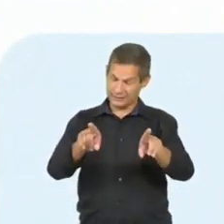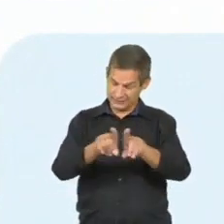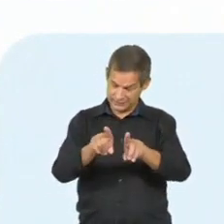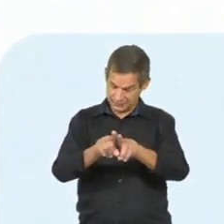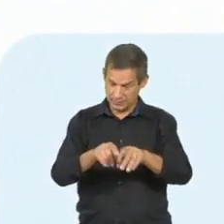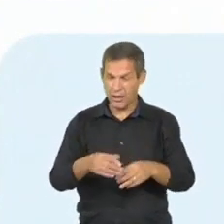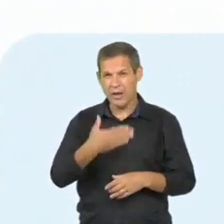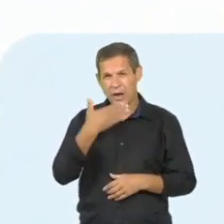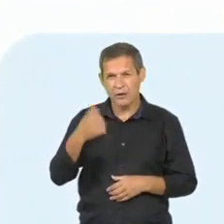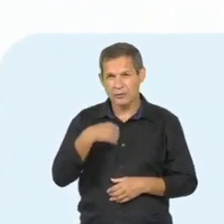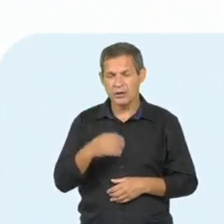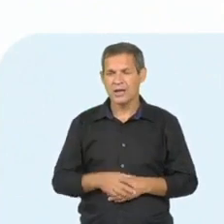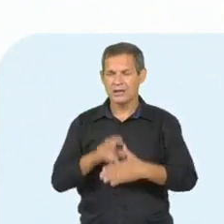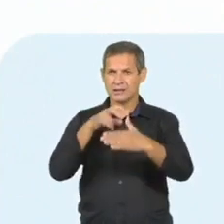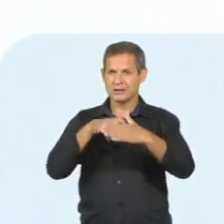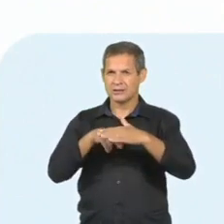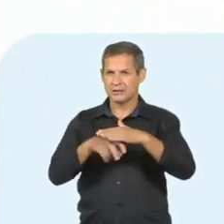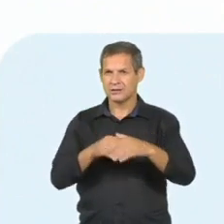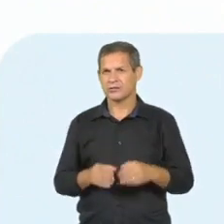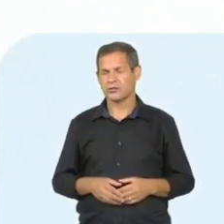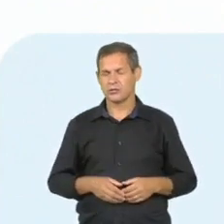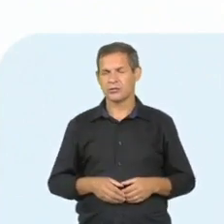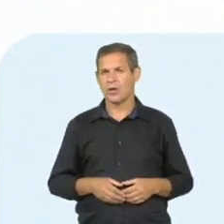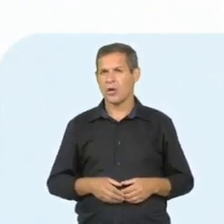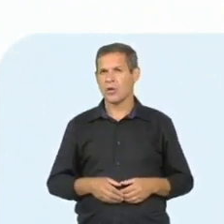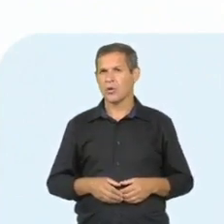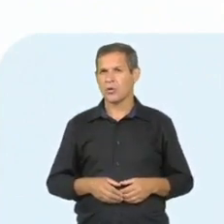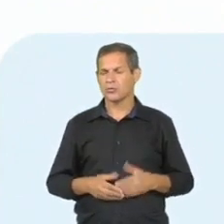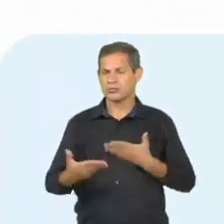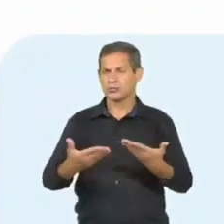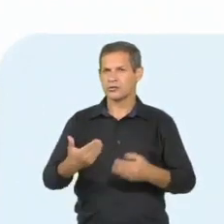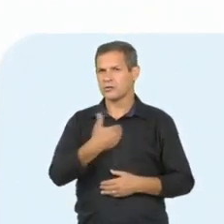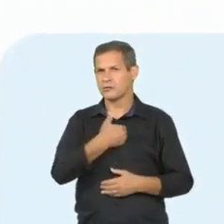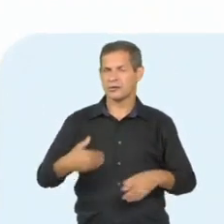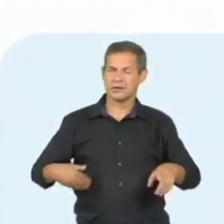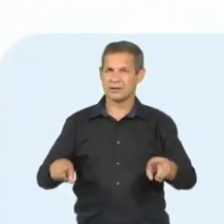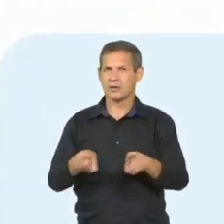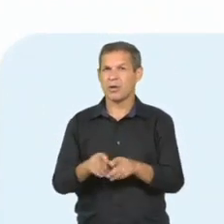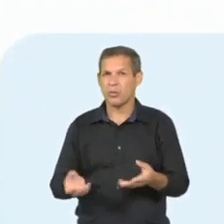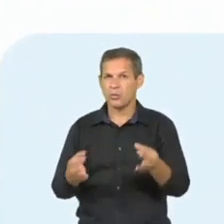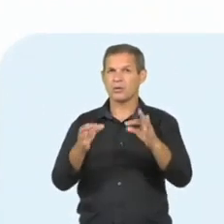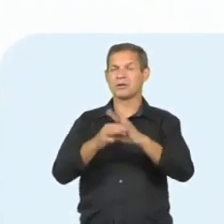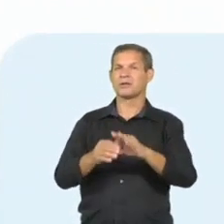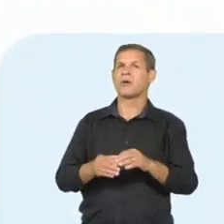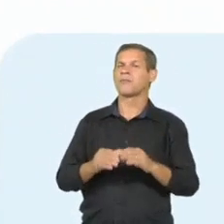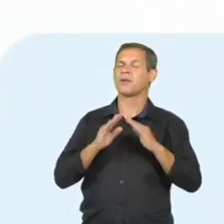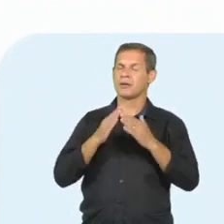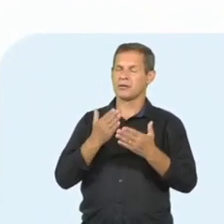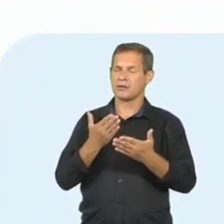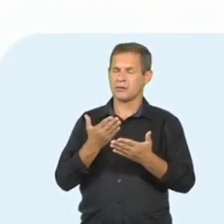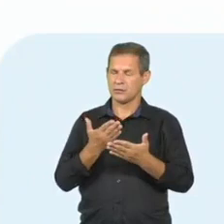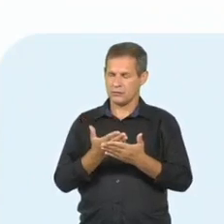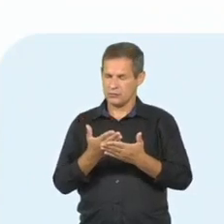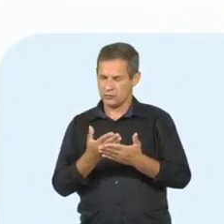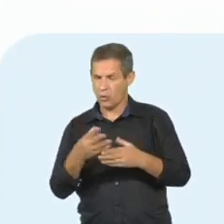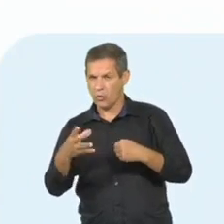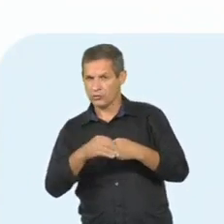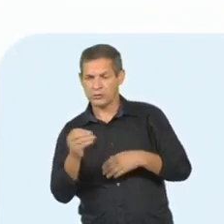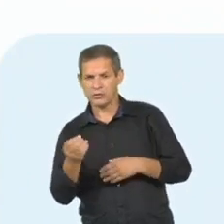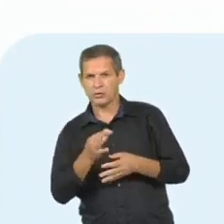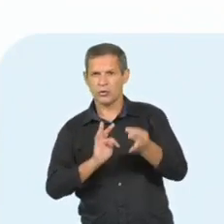As melhorias nas ações de saneamento público, condições nutricionais, escolaridade, novas